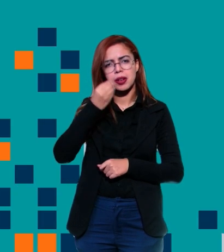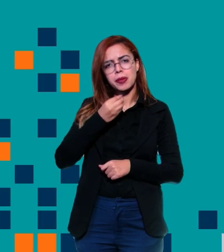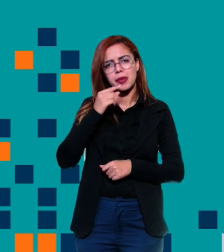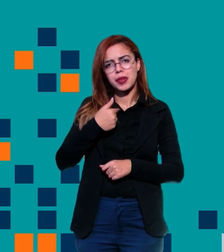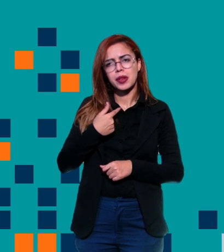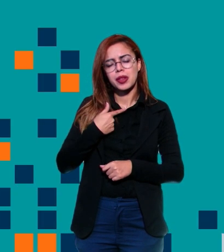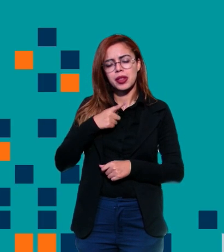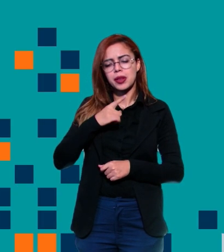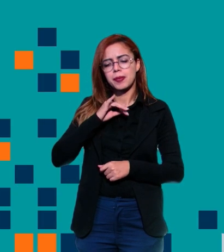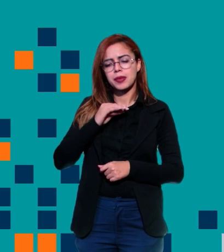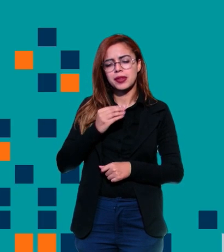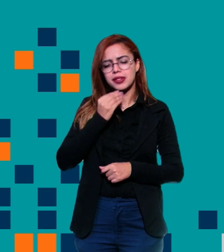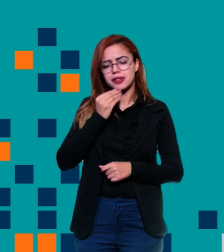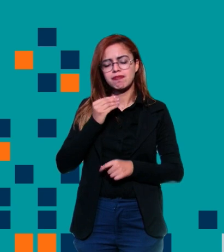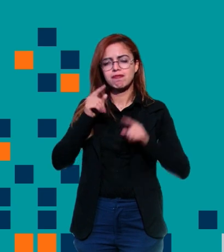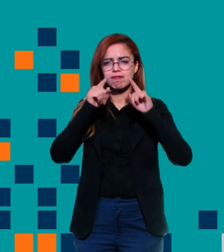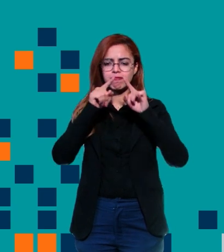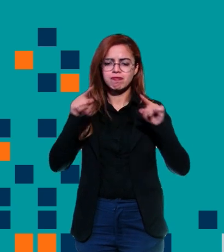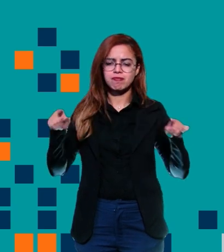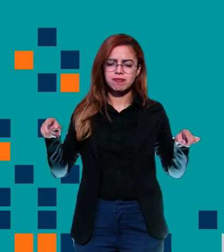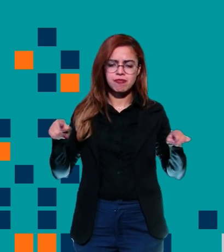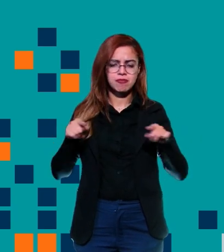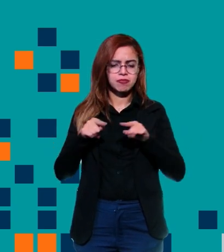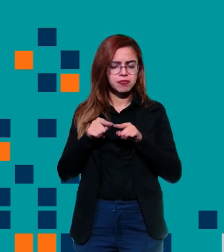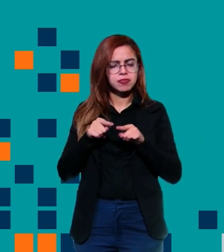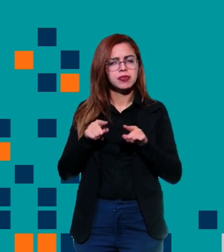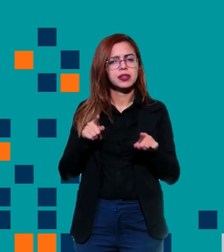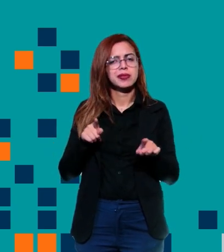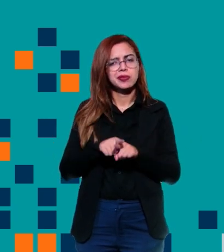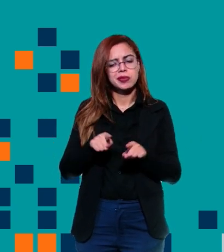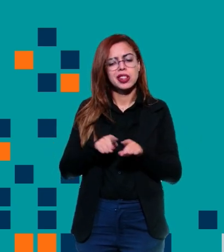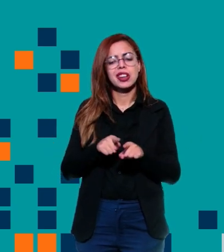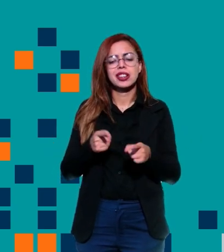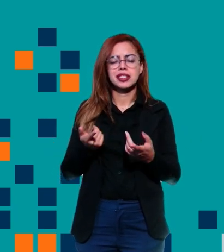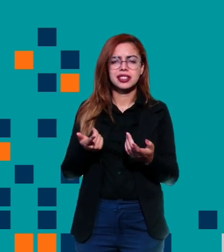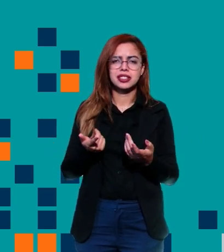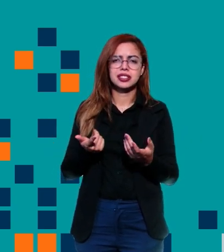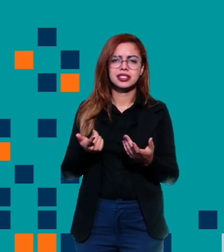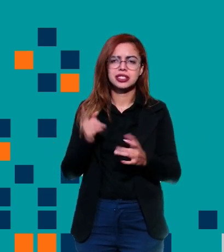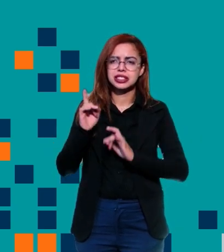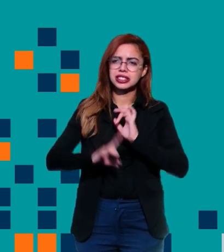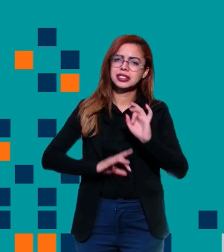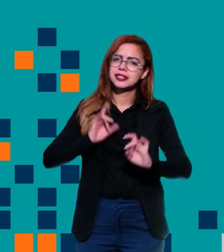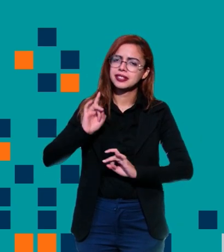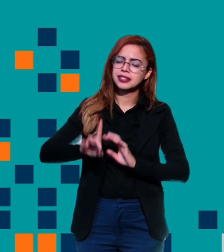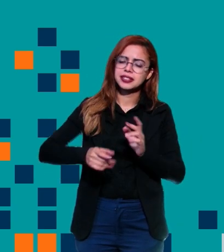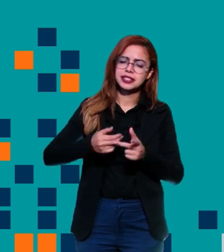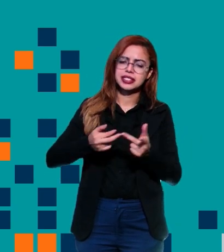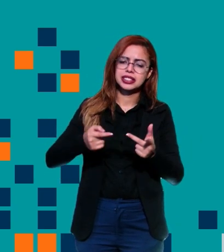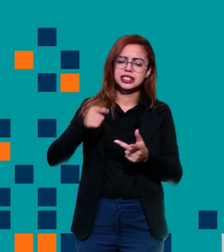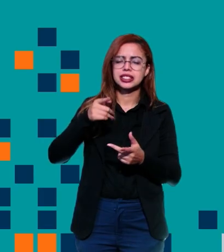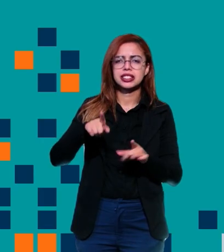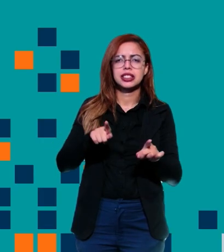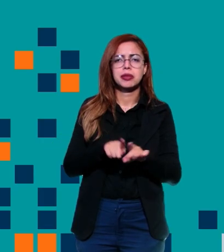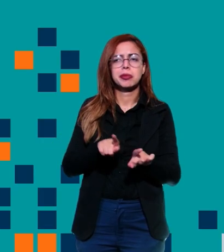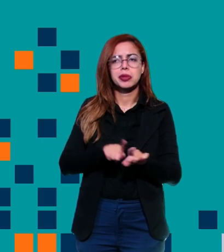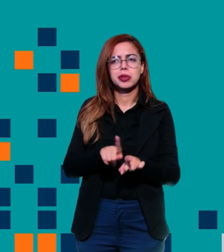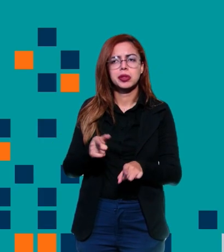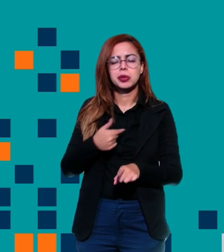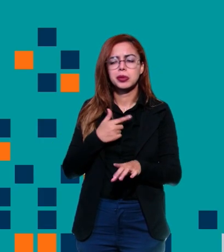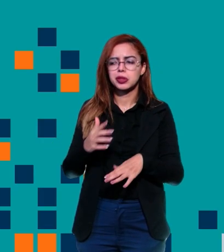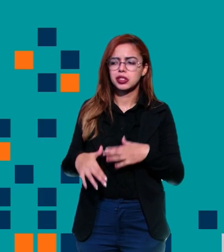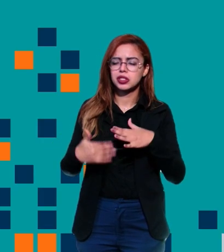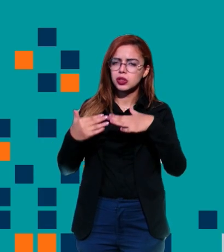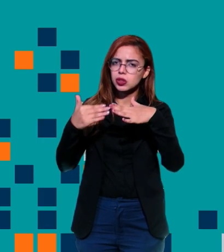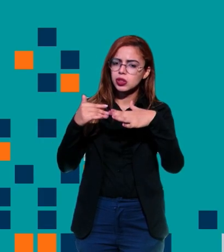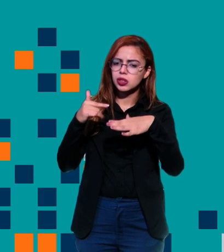teve a oportunidade em função desses clientes especiais, né? E com isso a gente foi